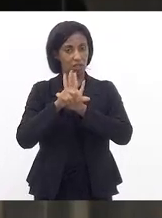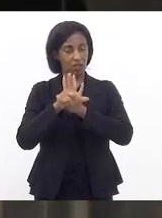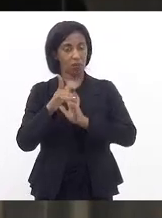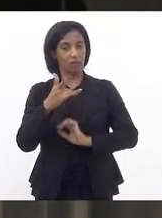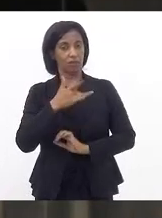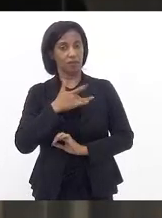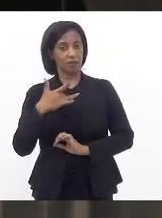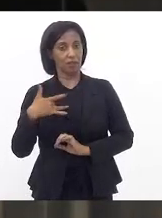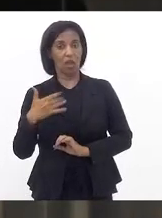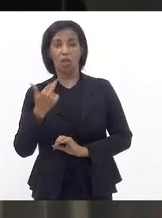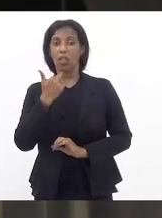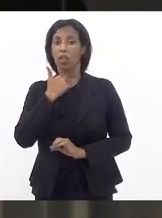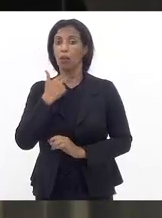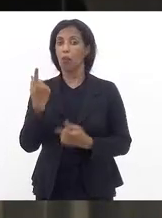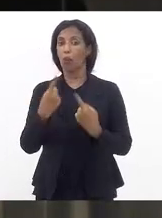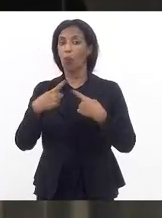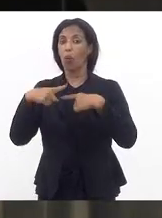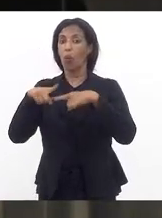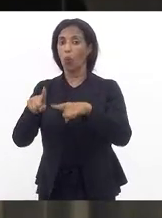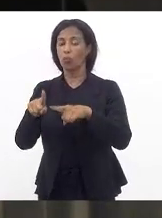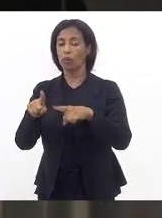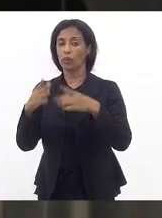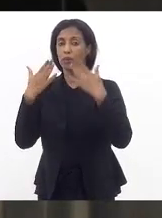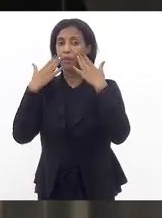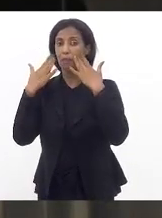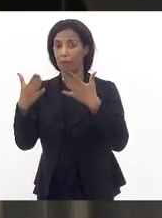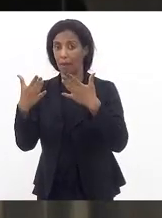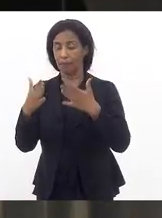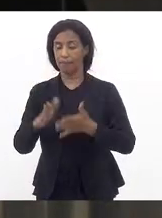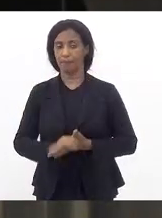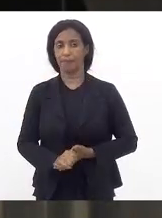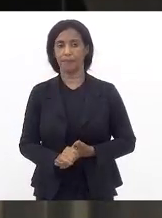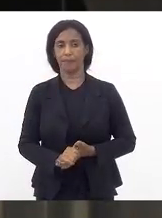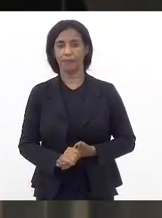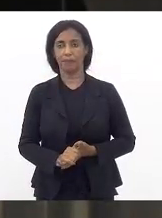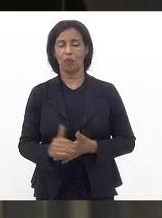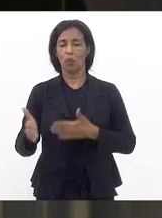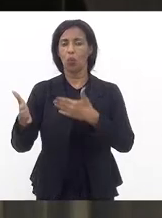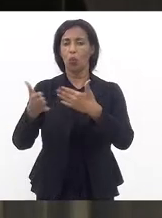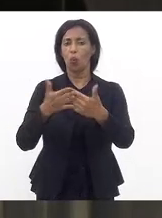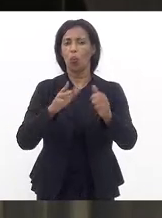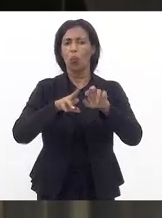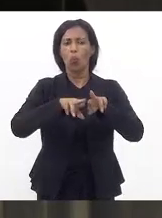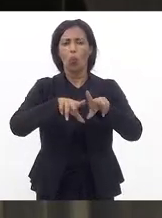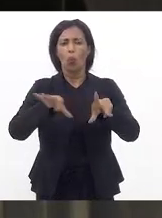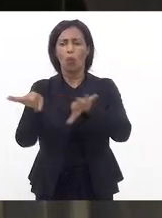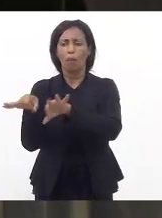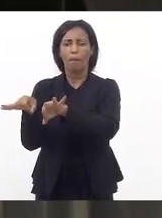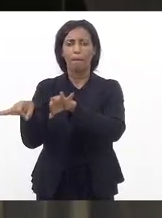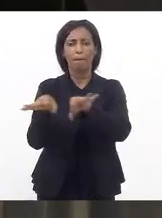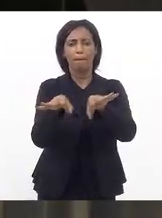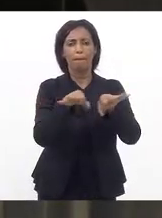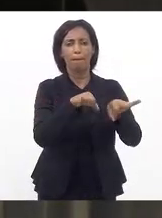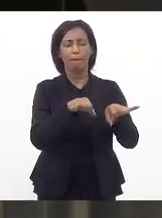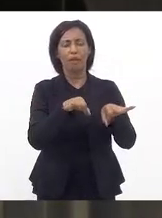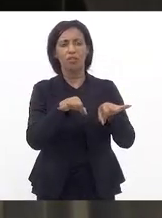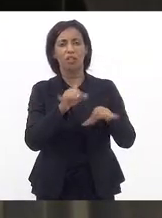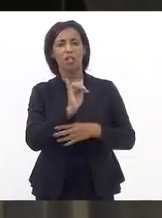brasileira não pode contemplar atenção quaisquer medidas